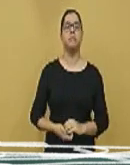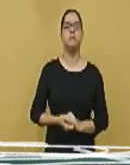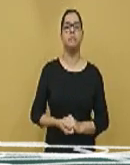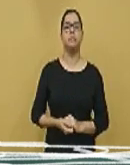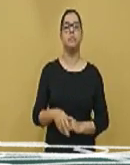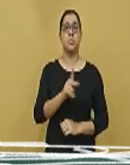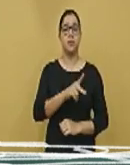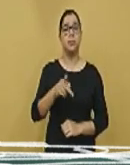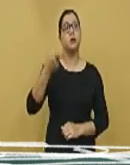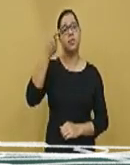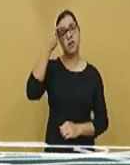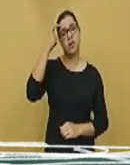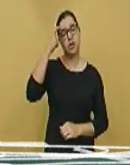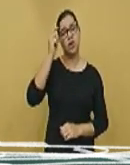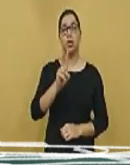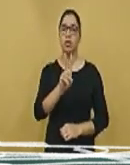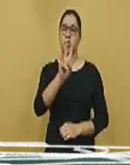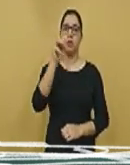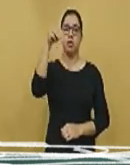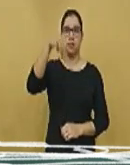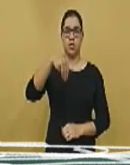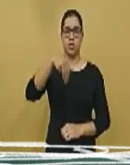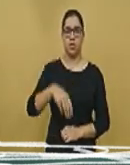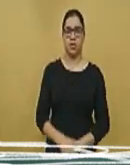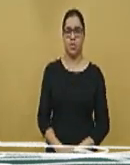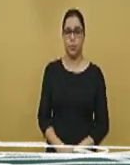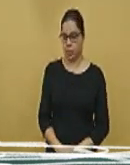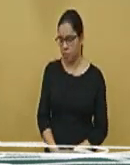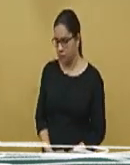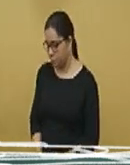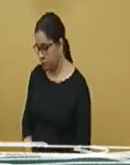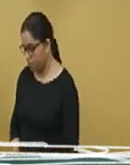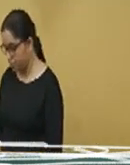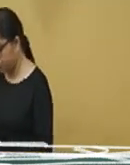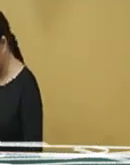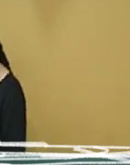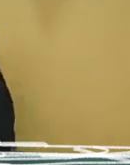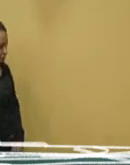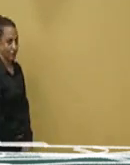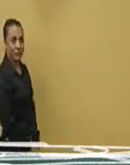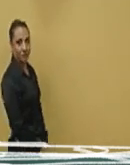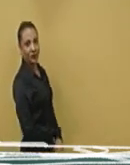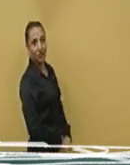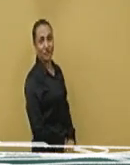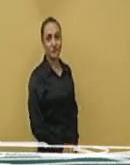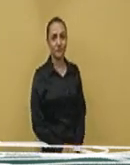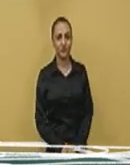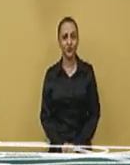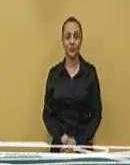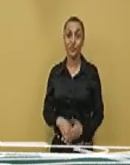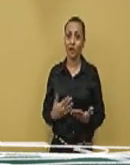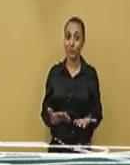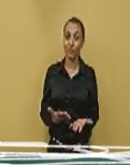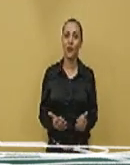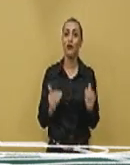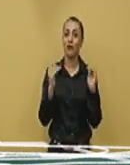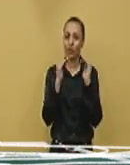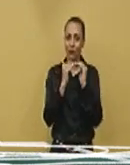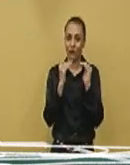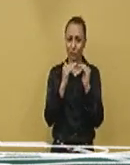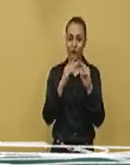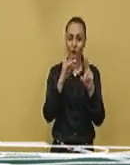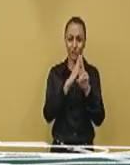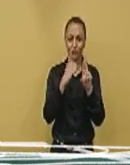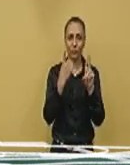Professora Eliane, a senhora tem 2 minutos. Bom, concordo também que a UFGD,